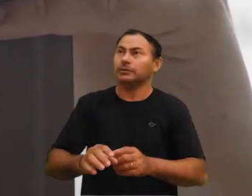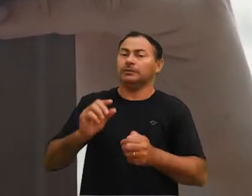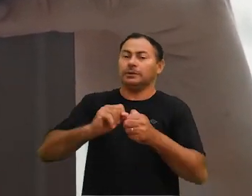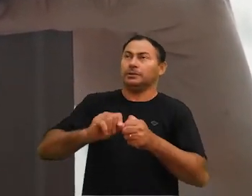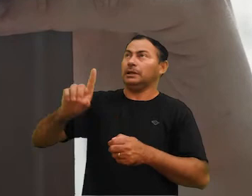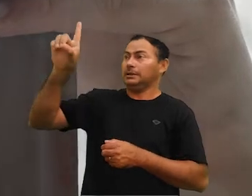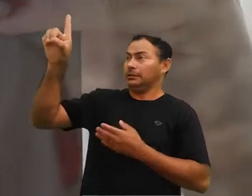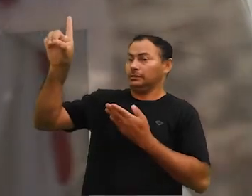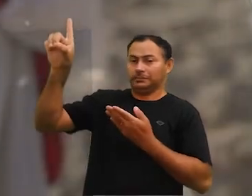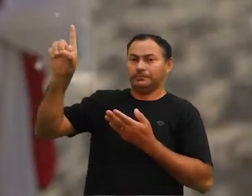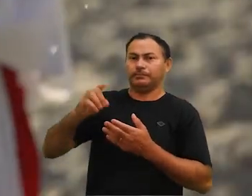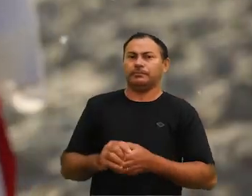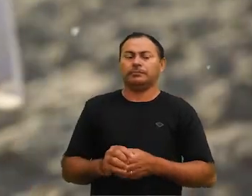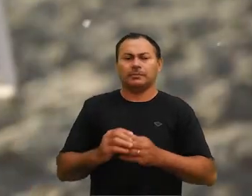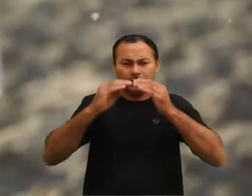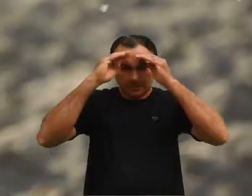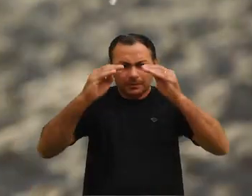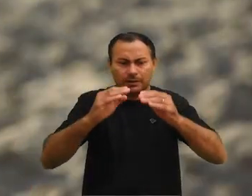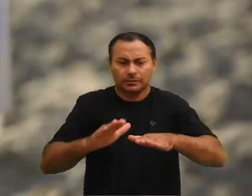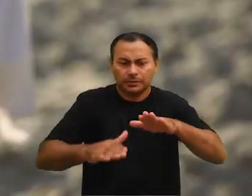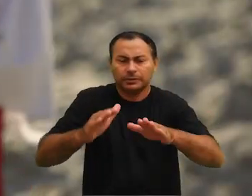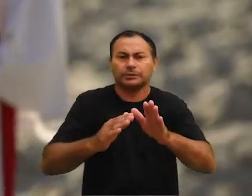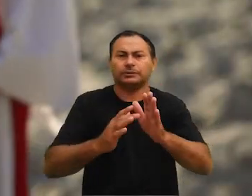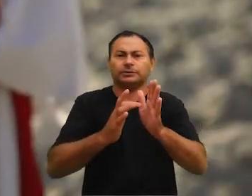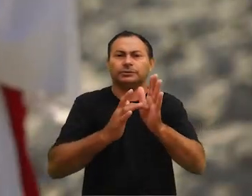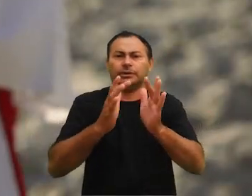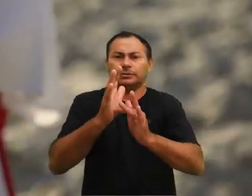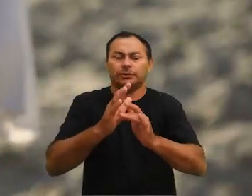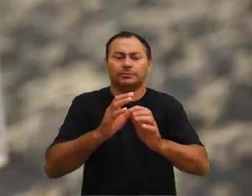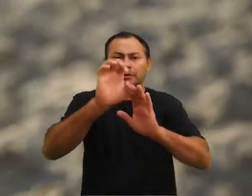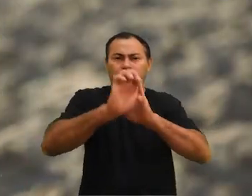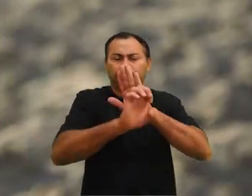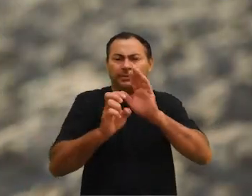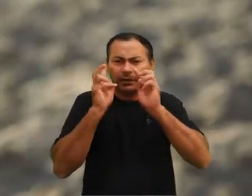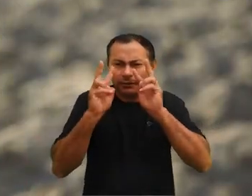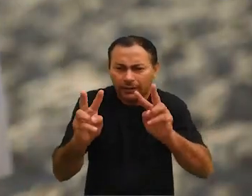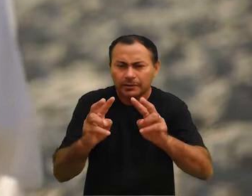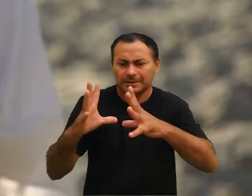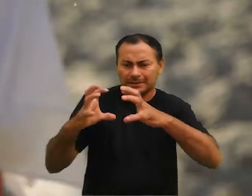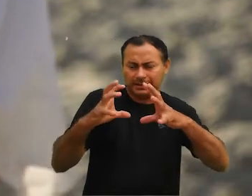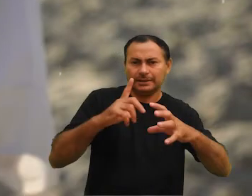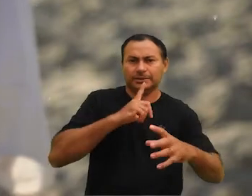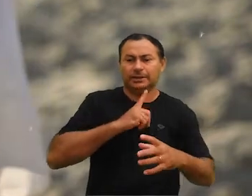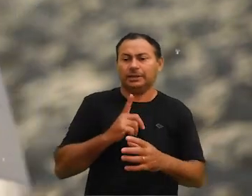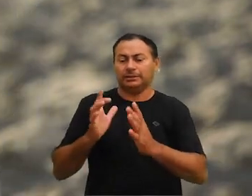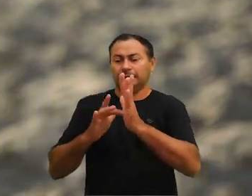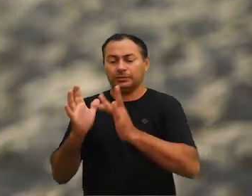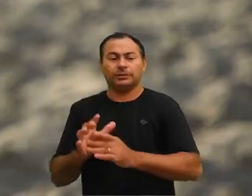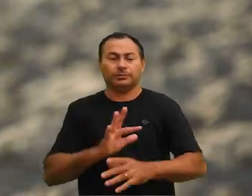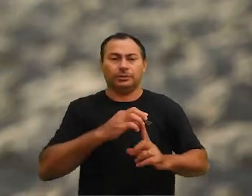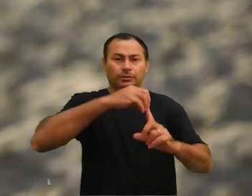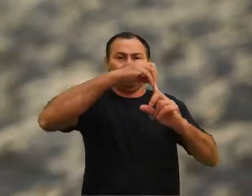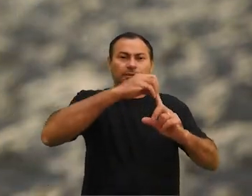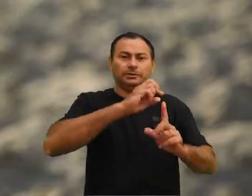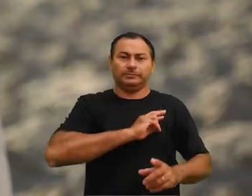para Deus. Seguindo os passos de Jesus pelos evangelhos, podemos observar um intenso conflito que havia entre ele e